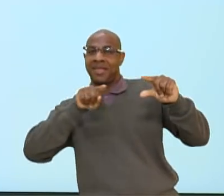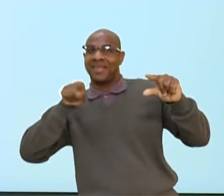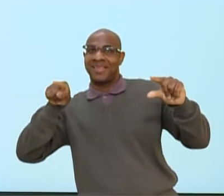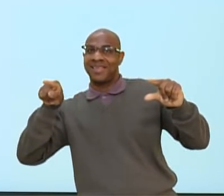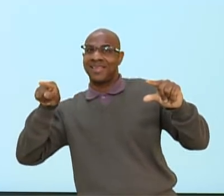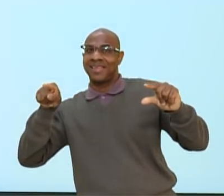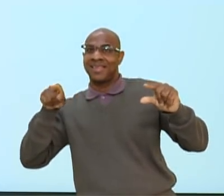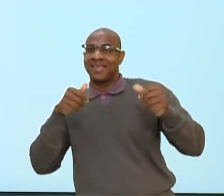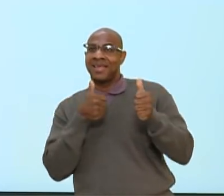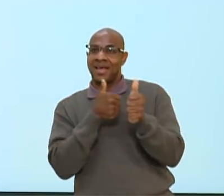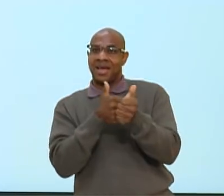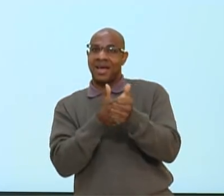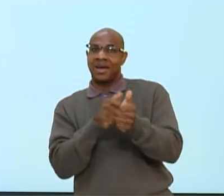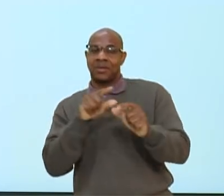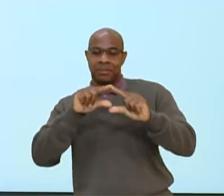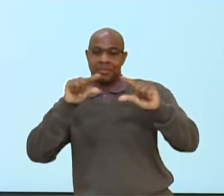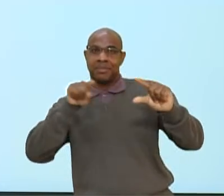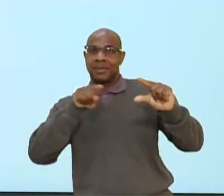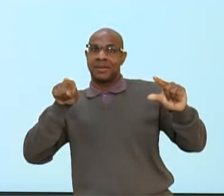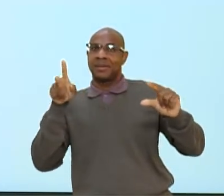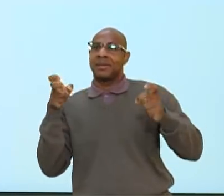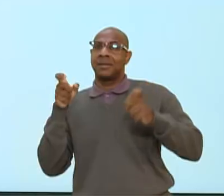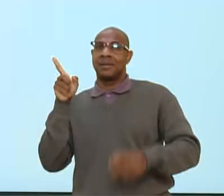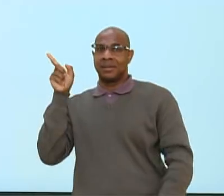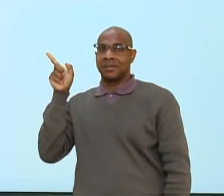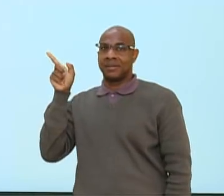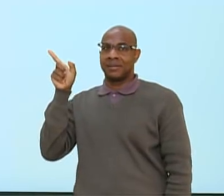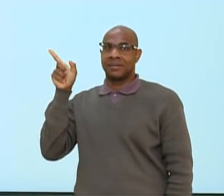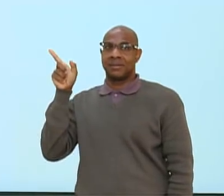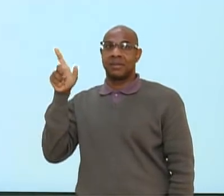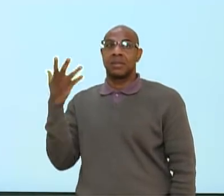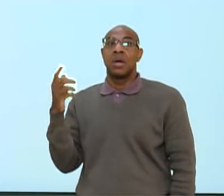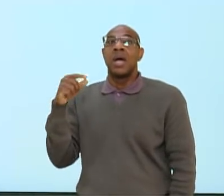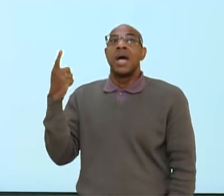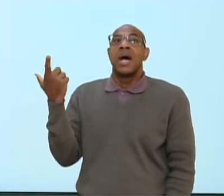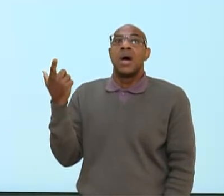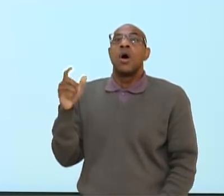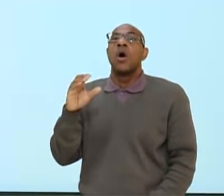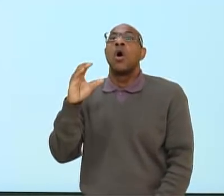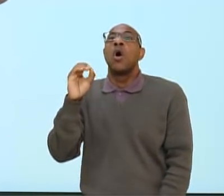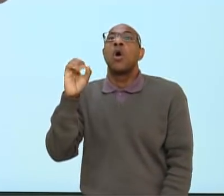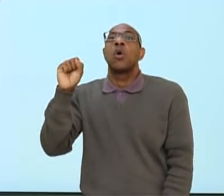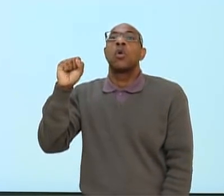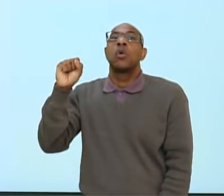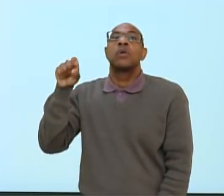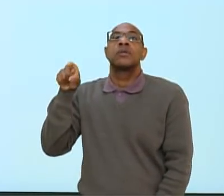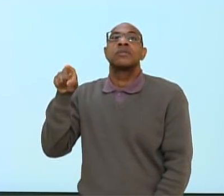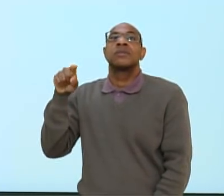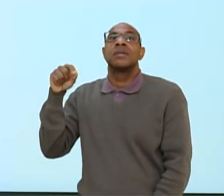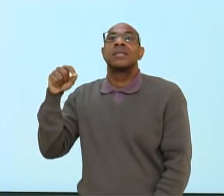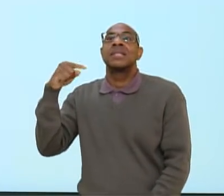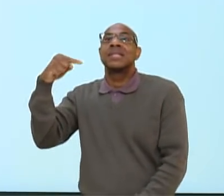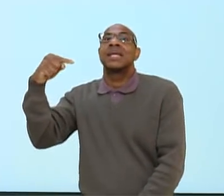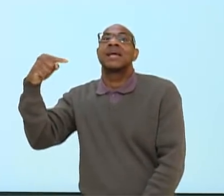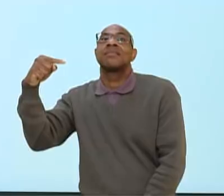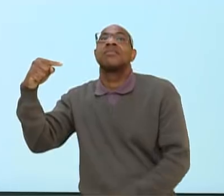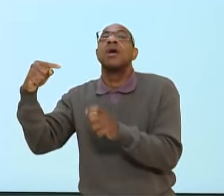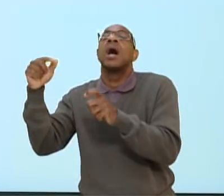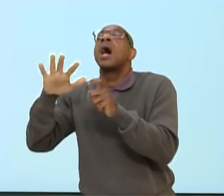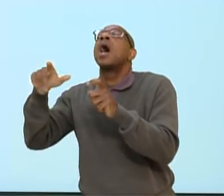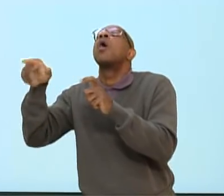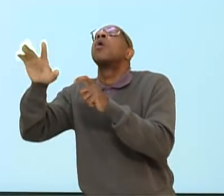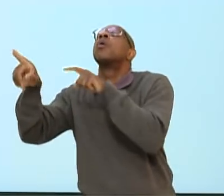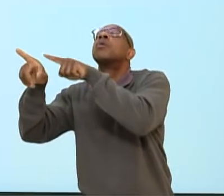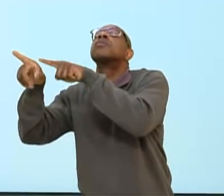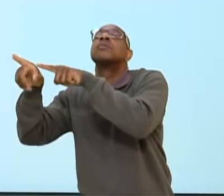2. Esse vamos destacar aqui. Ele é negativo, o cosseno aonde? Aqui e aqui. E aonde que ele vai